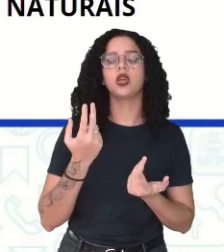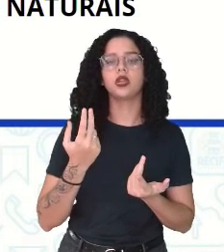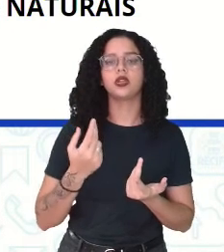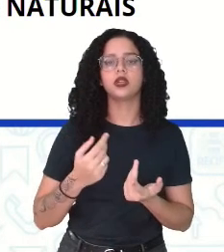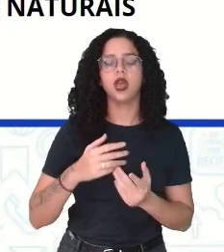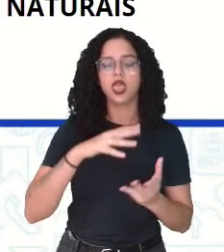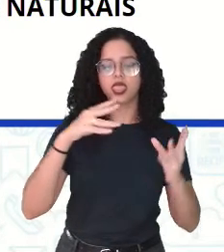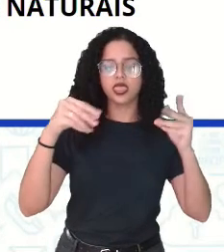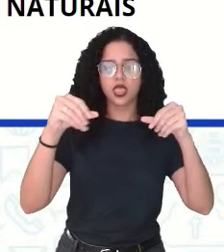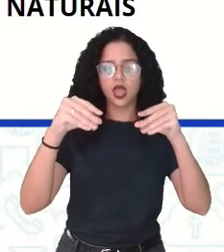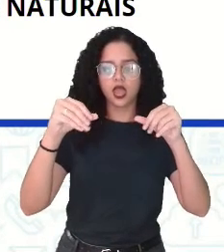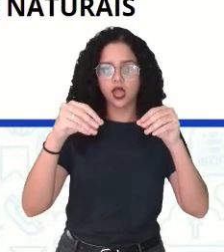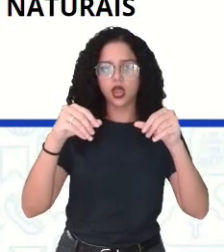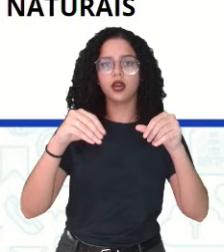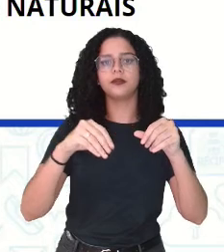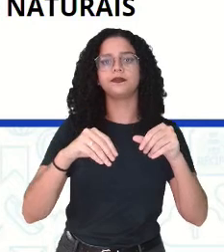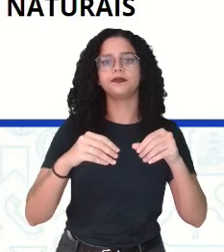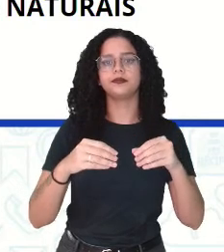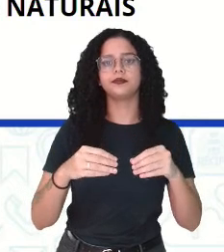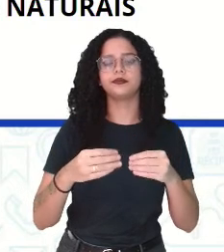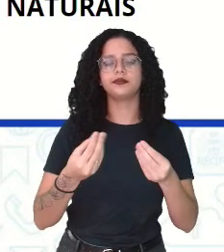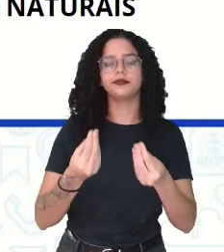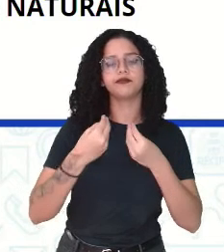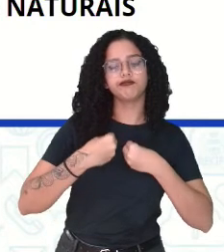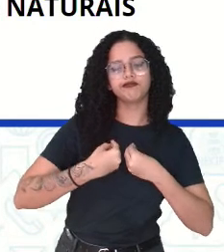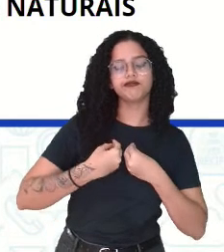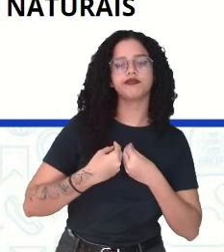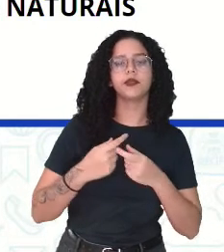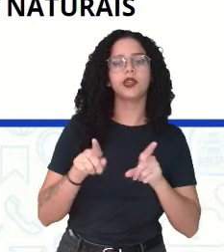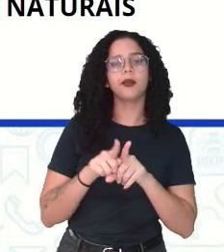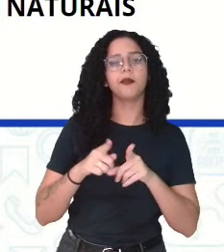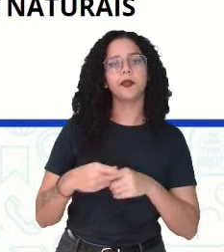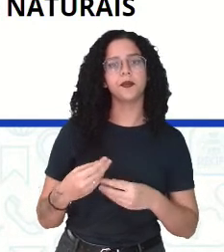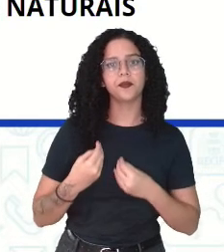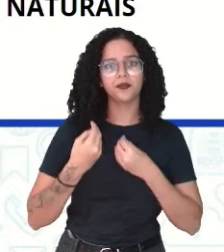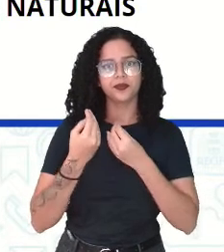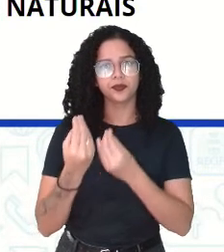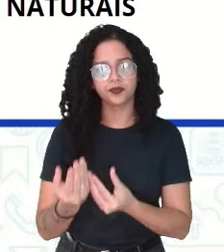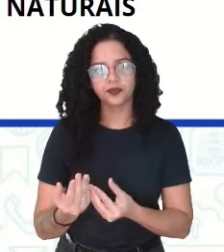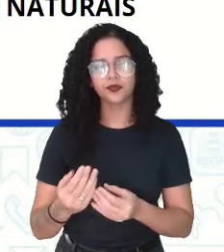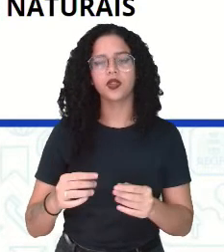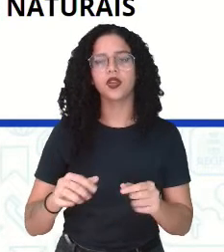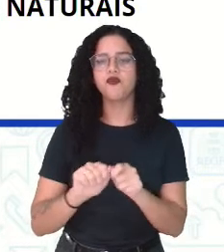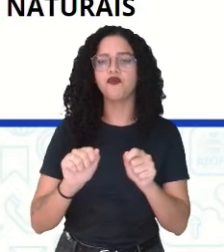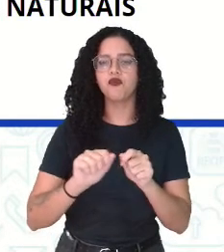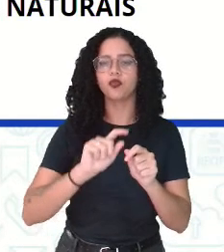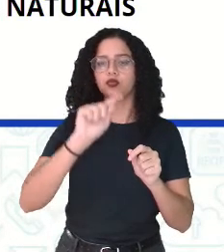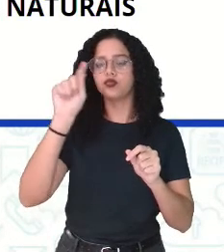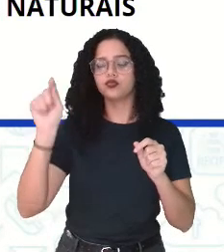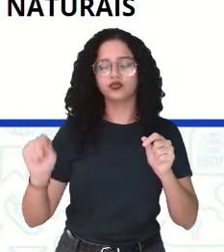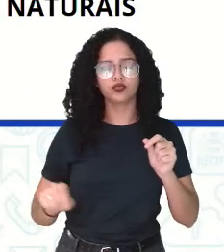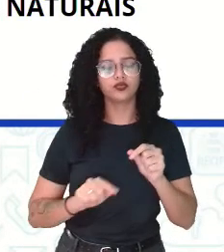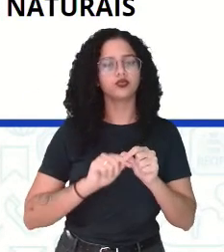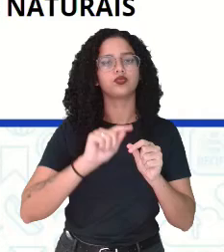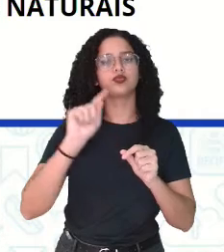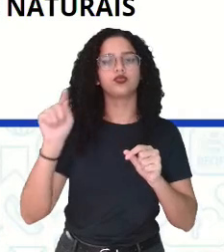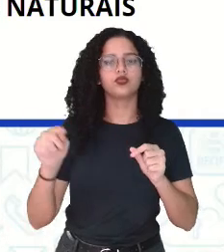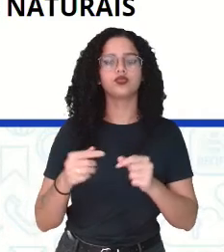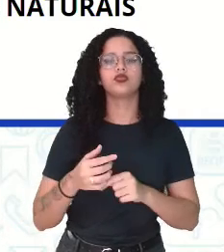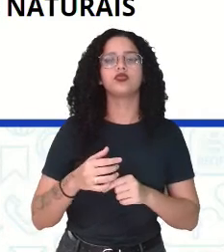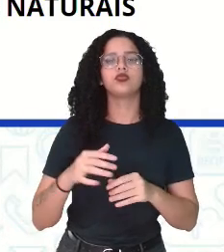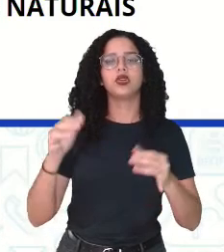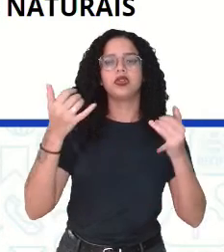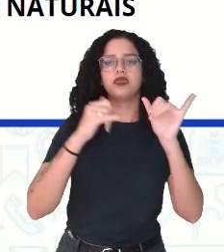à terra e a terra trazendo de volta para a gente, tá? Então, essa circulação de elementos químicos no ambiente,